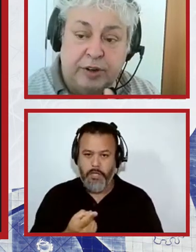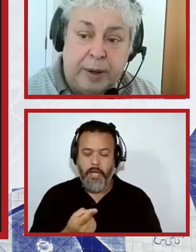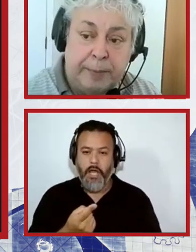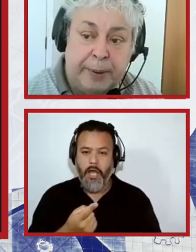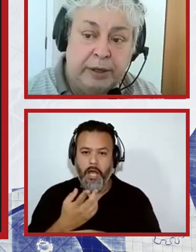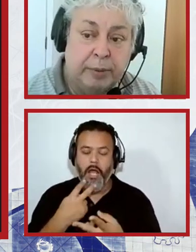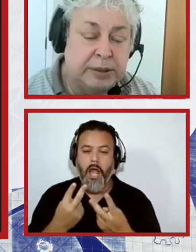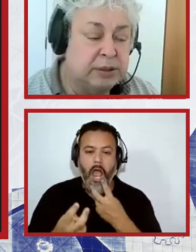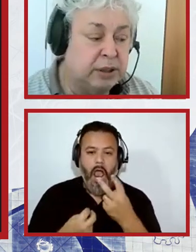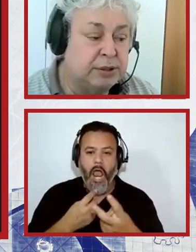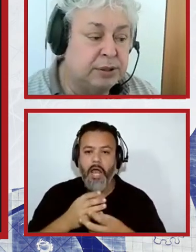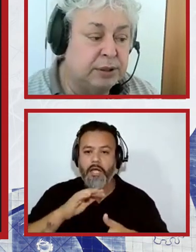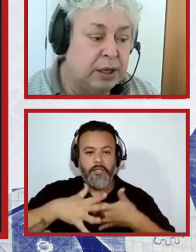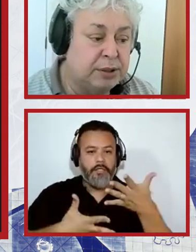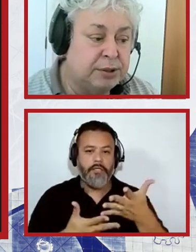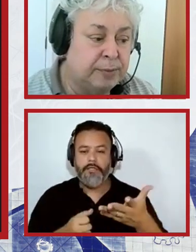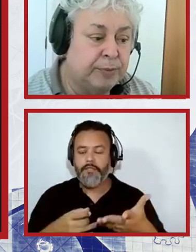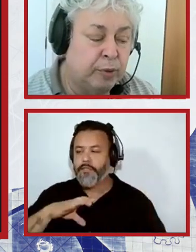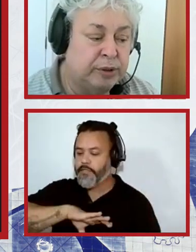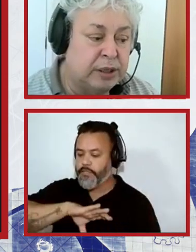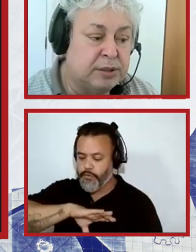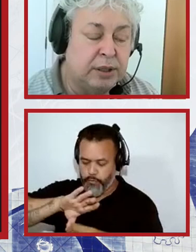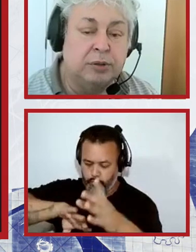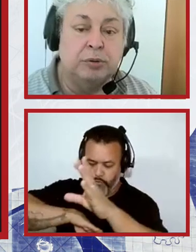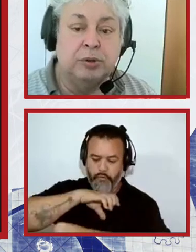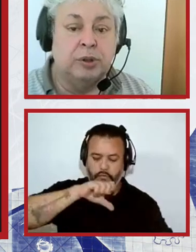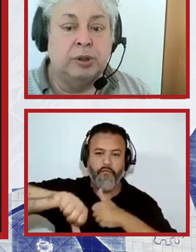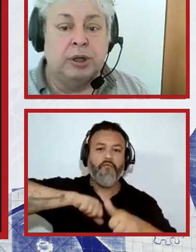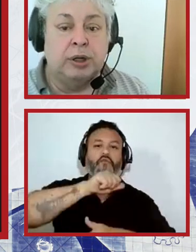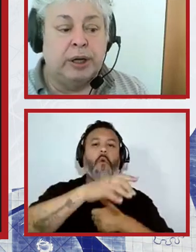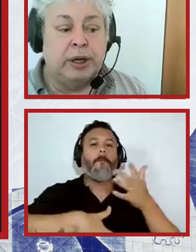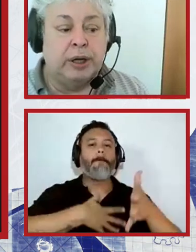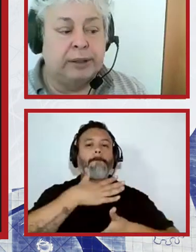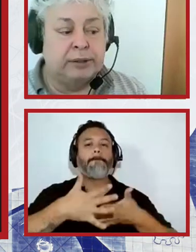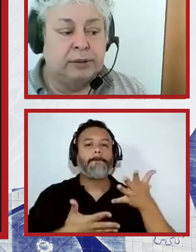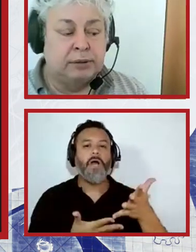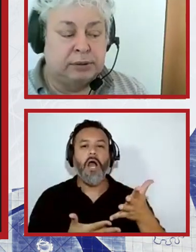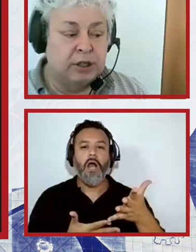de transformar para a língua brasileira de sinais o que está sendo